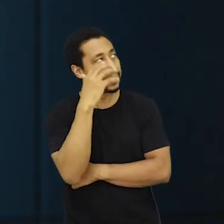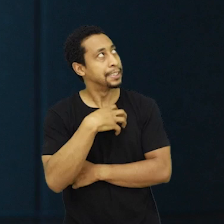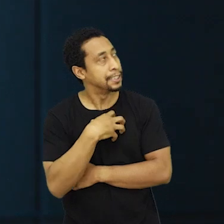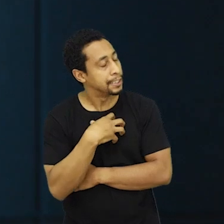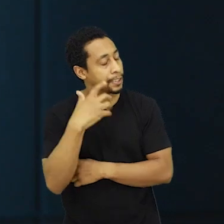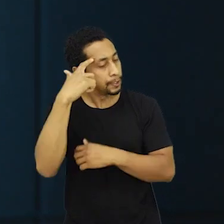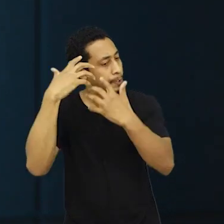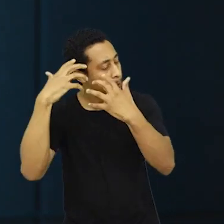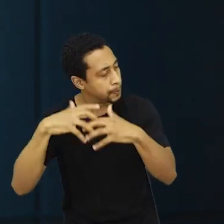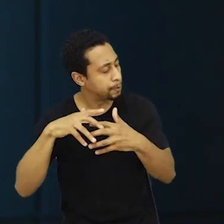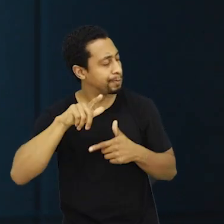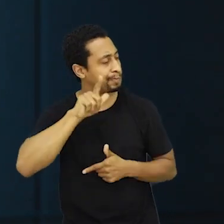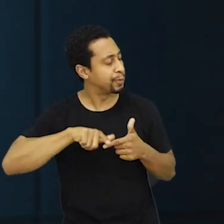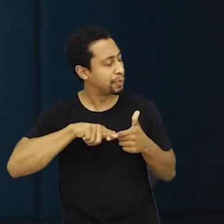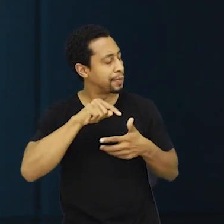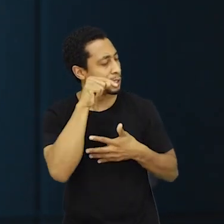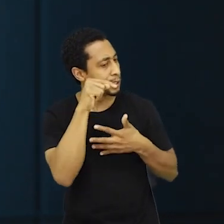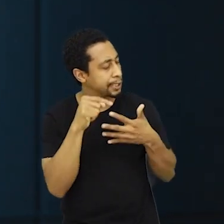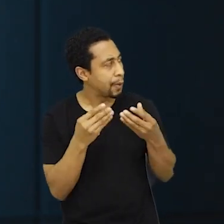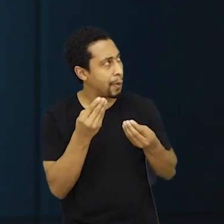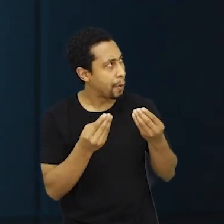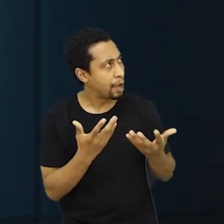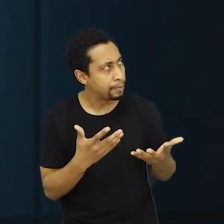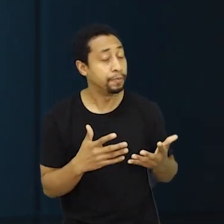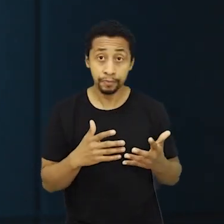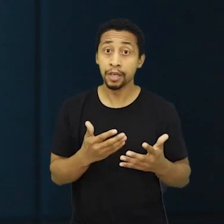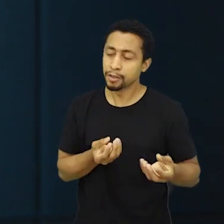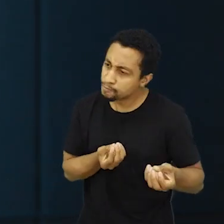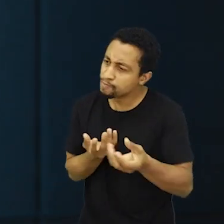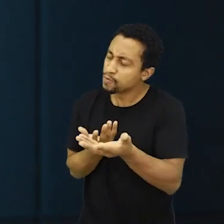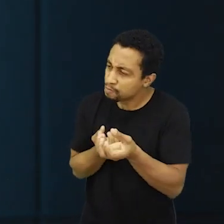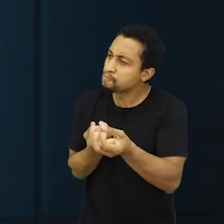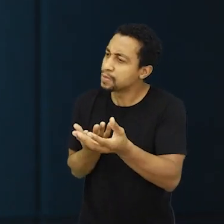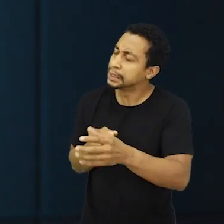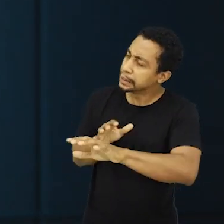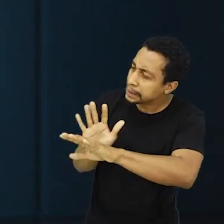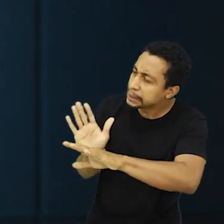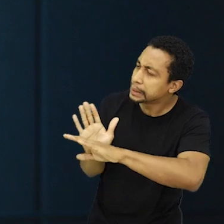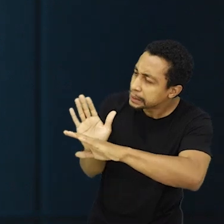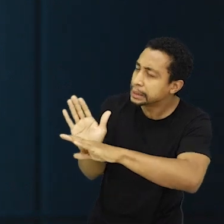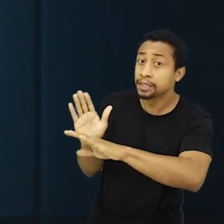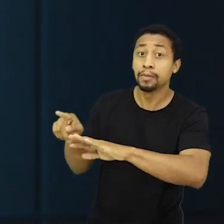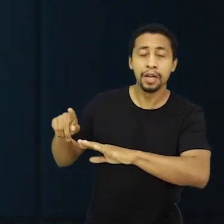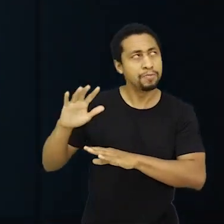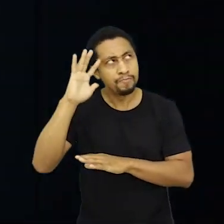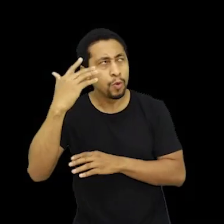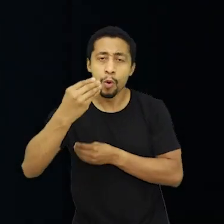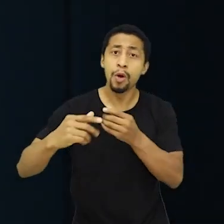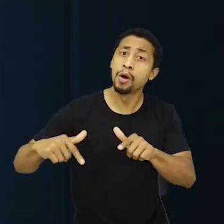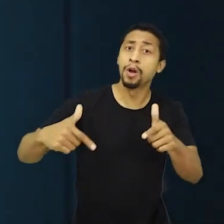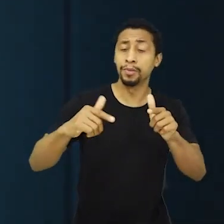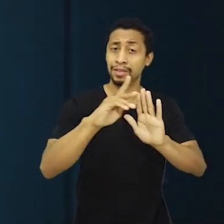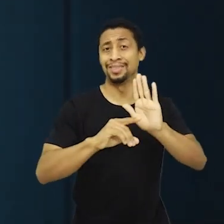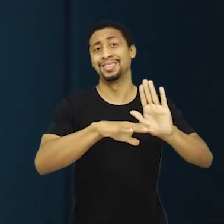construir coletivamente também formas de enfrentar esse problema a partir de uma perspectiva da educação em direitos humanos.